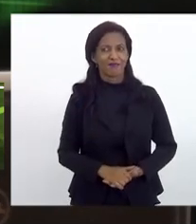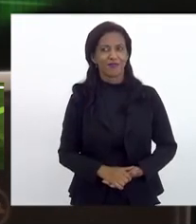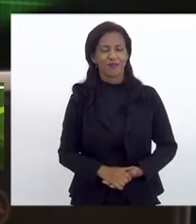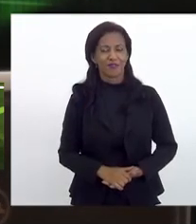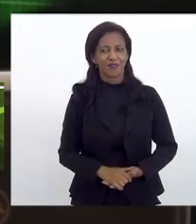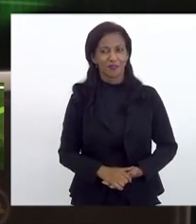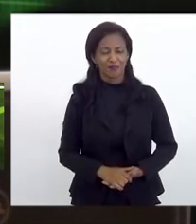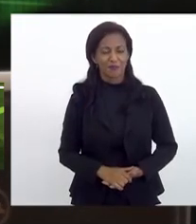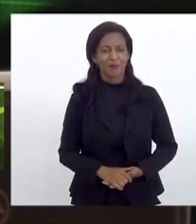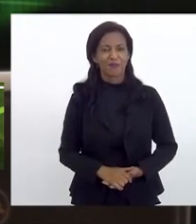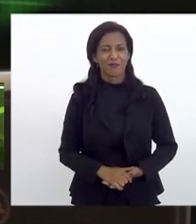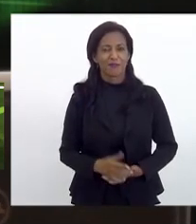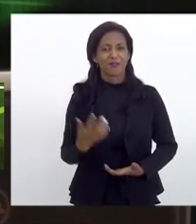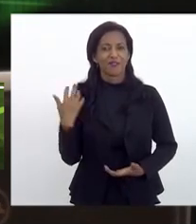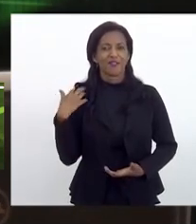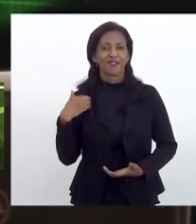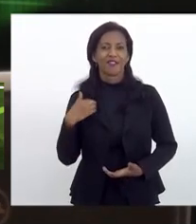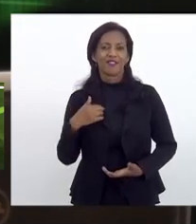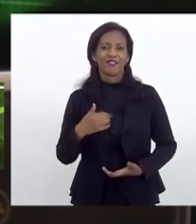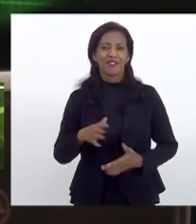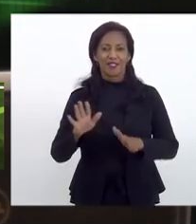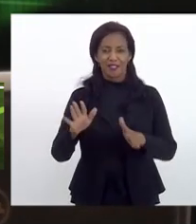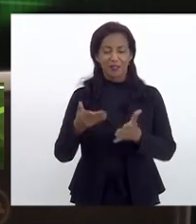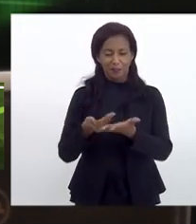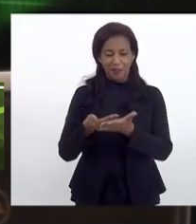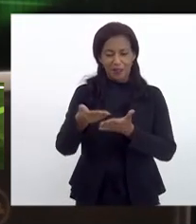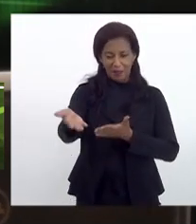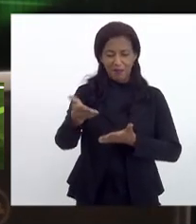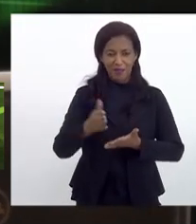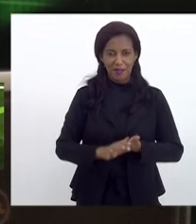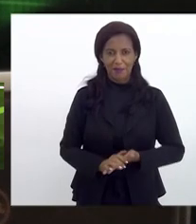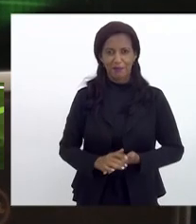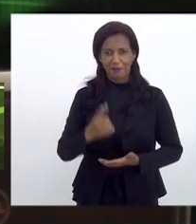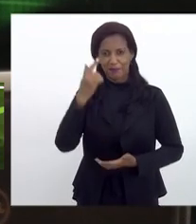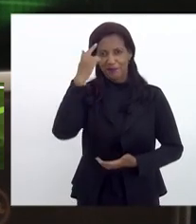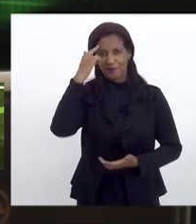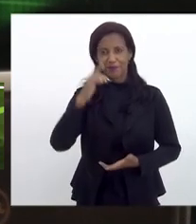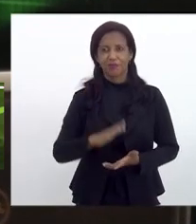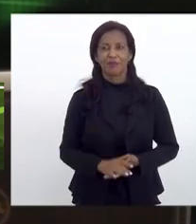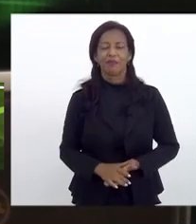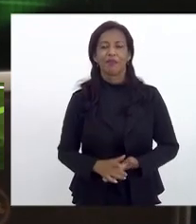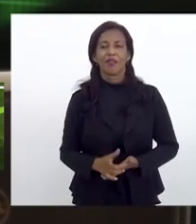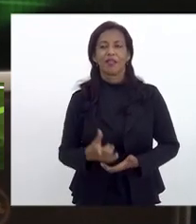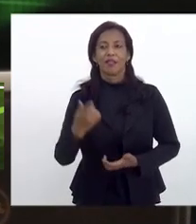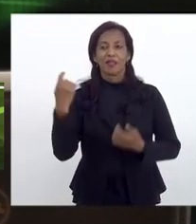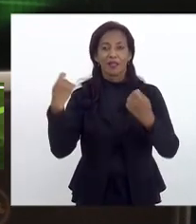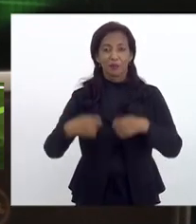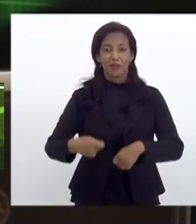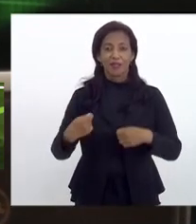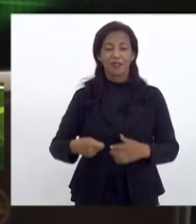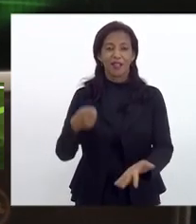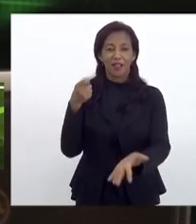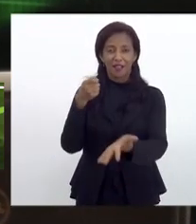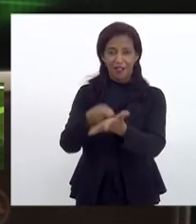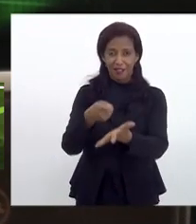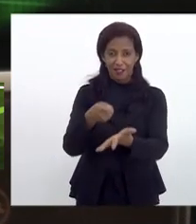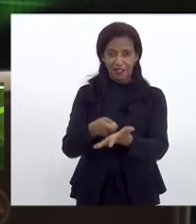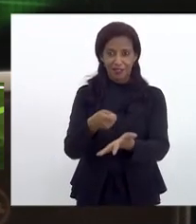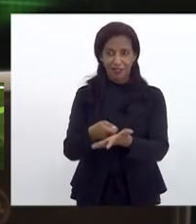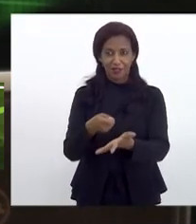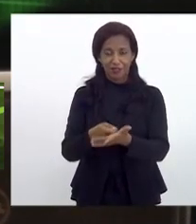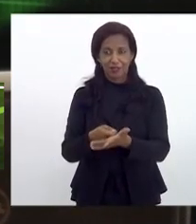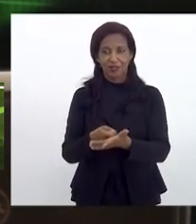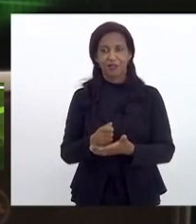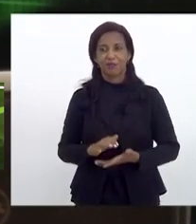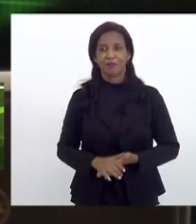certo Então Mas para encaminhar Para ficar mais claro Então vamos lá Então vamos ter que ter Um dispositivo Para garantir garantir Eu estou errado Não, não está